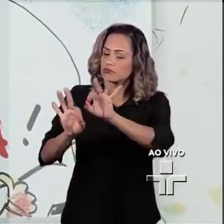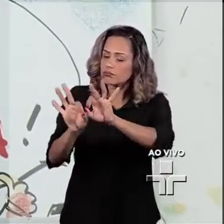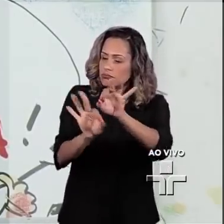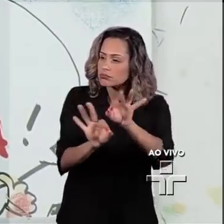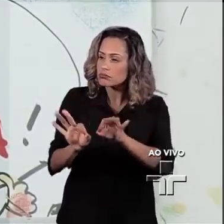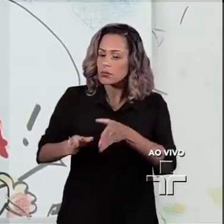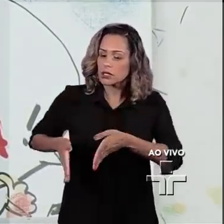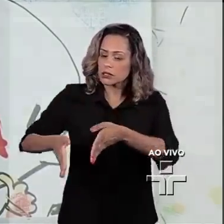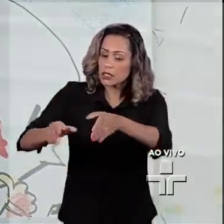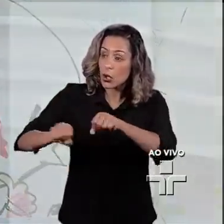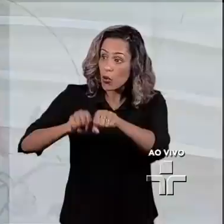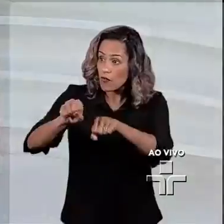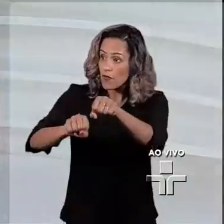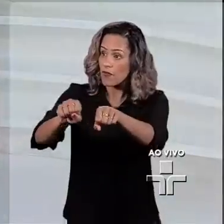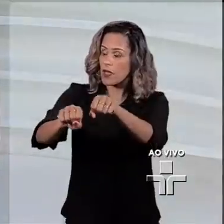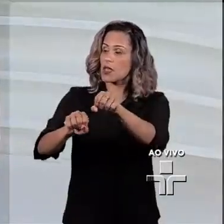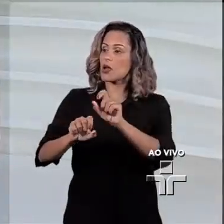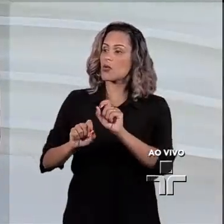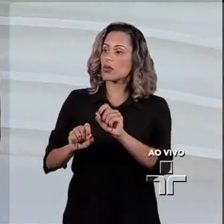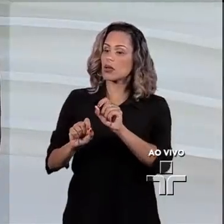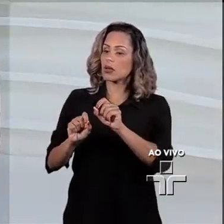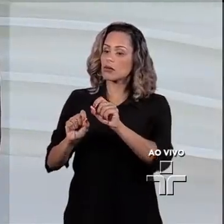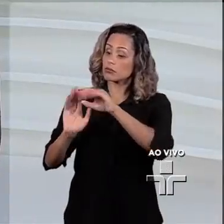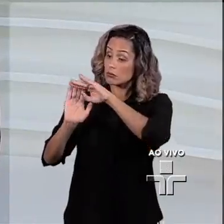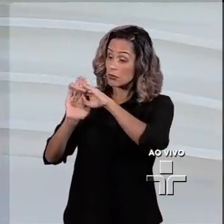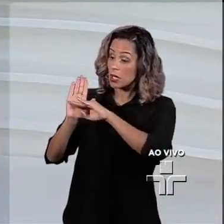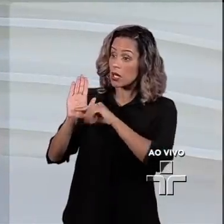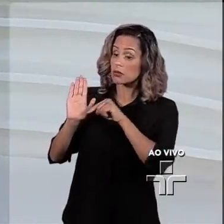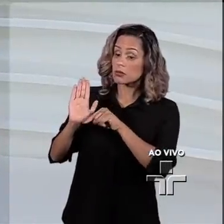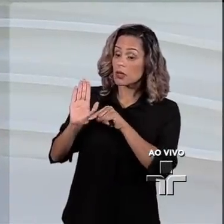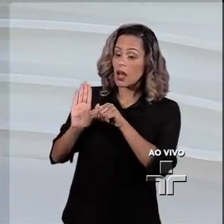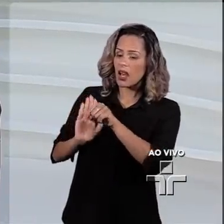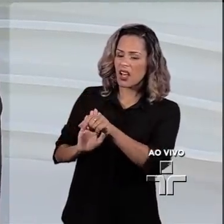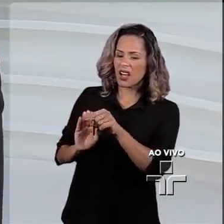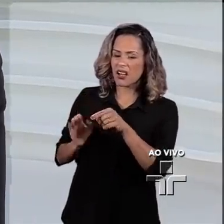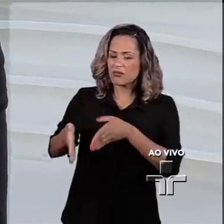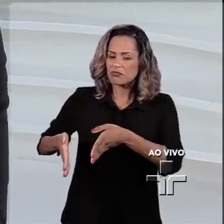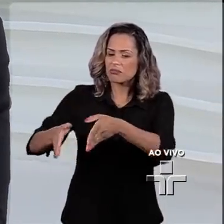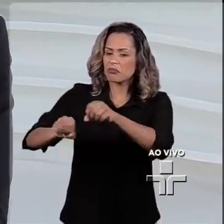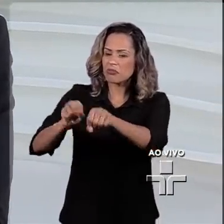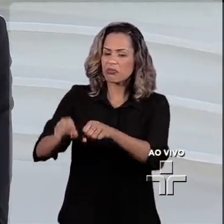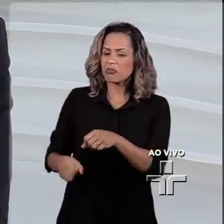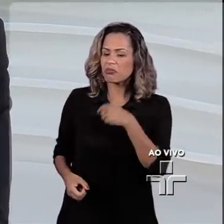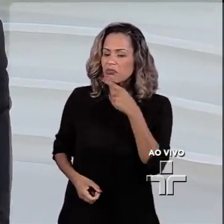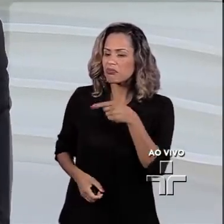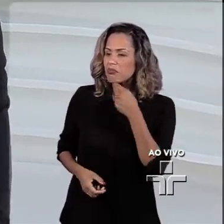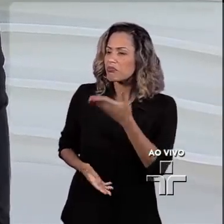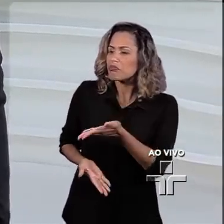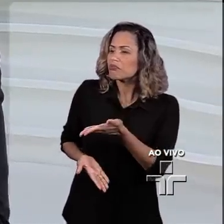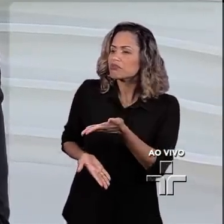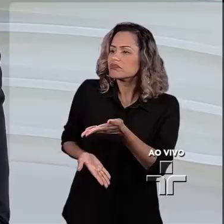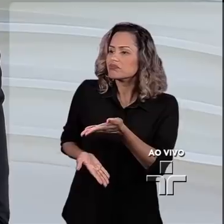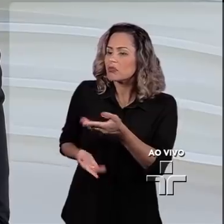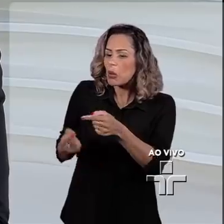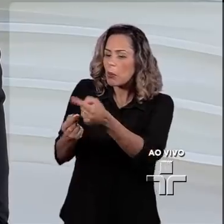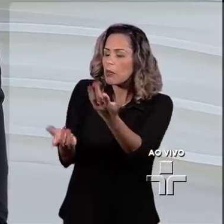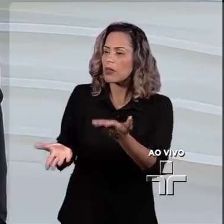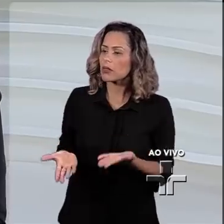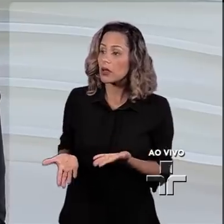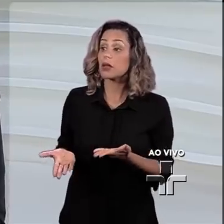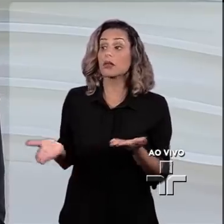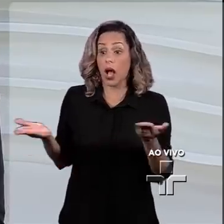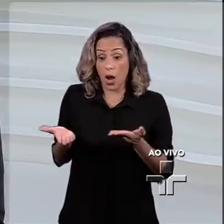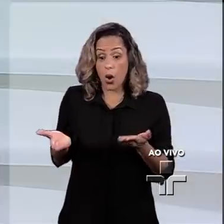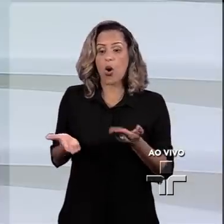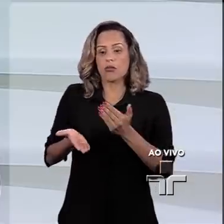depois o plano cicloviário mostrasse que é uma ciclovia que não tem sentido, que não tem utilização. Então, a partir desse ano, nós vamos começar a